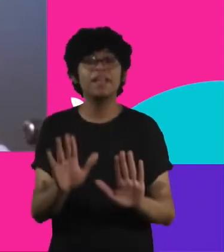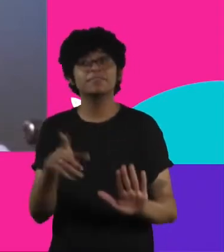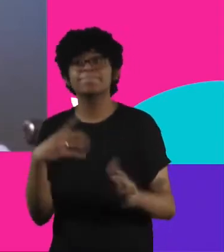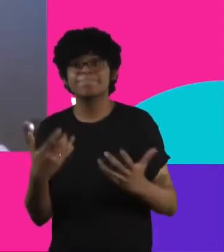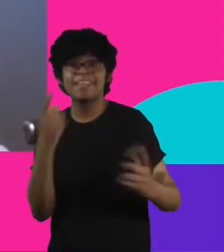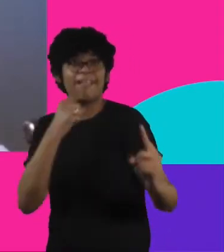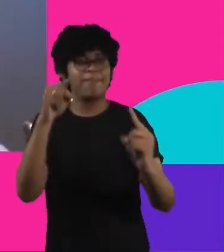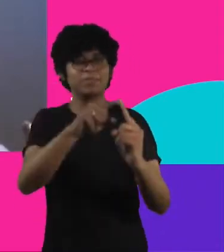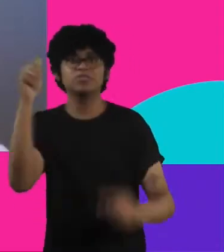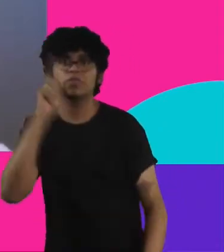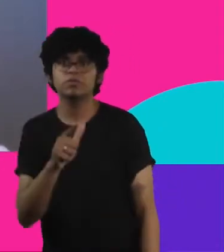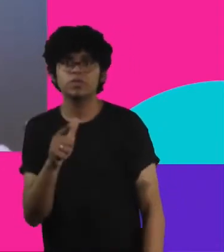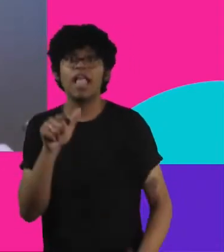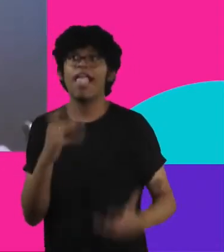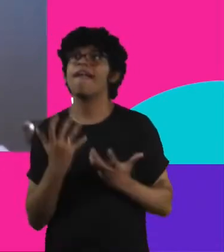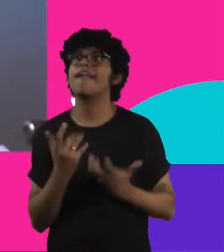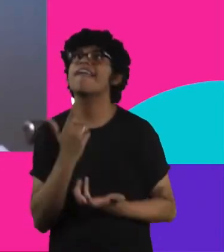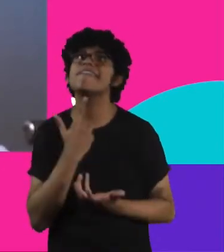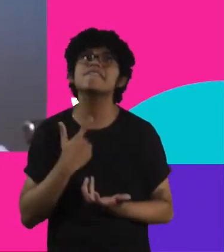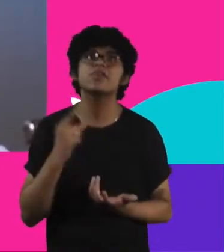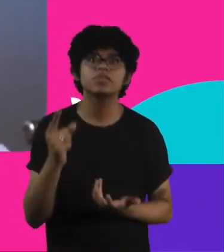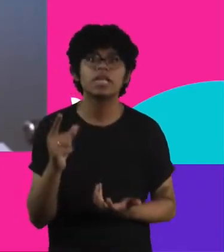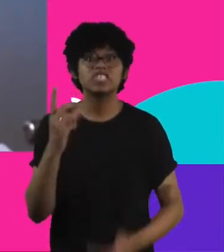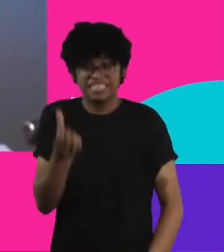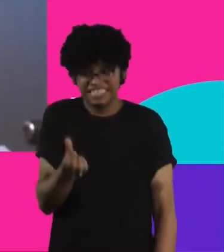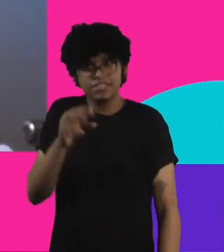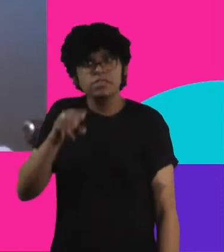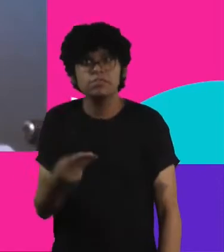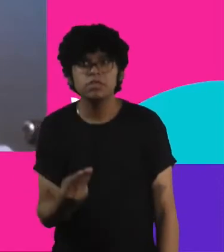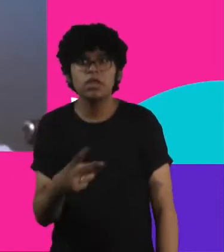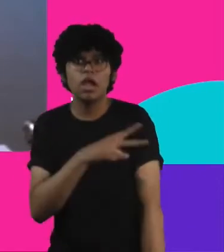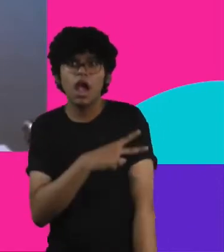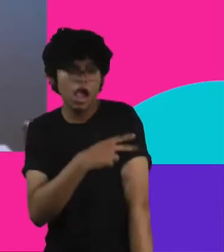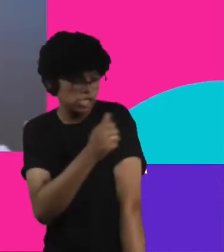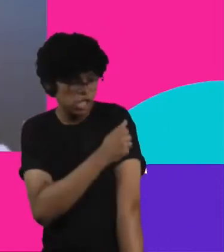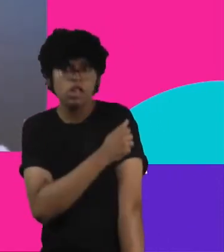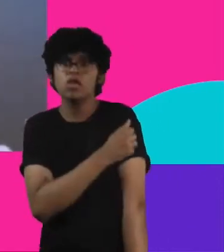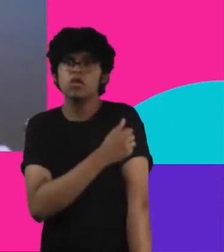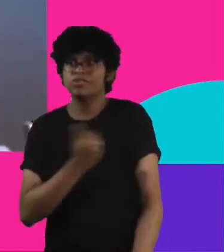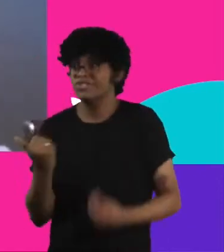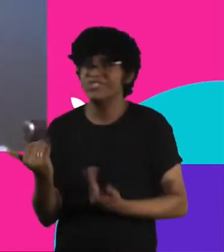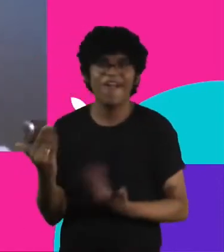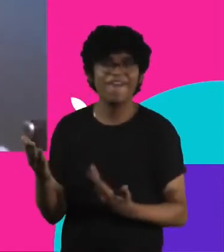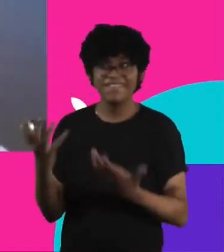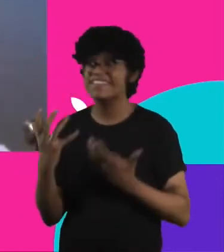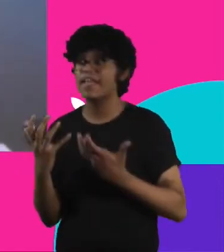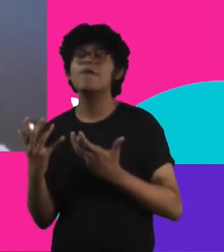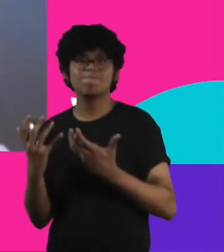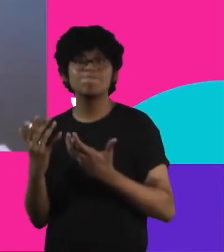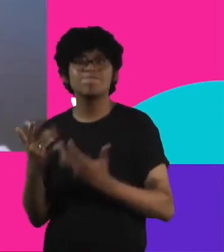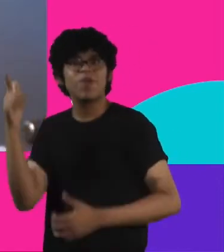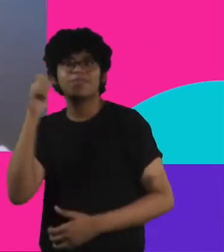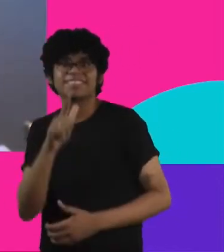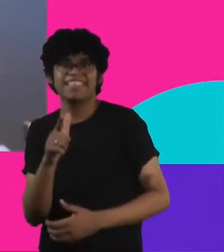A nossa ambição é que os 6 milhões de alunos do ensino médio e todos os outros jovens que queiram tenham acesso a esse conhecimento